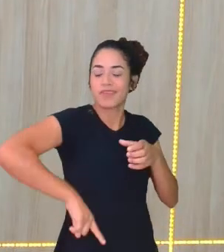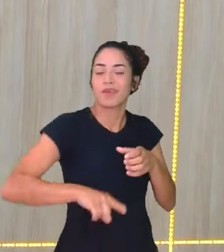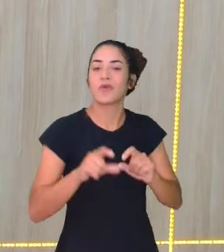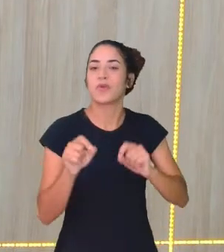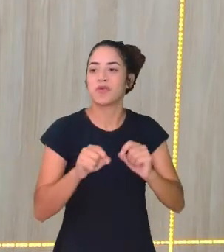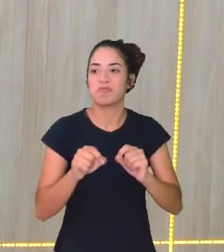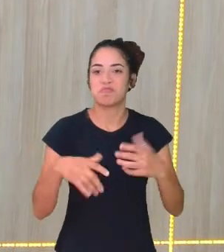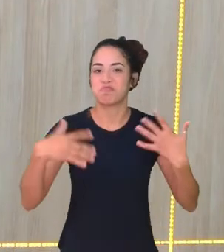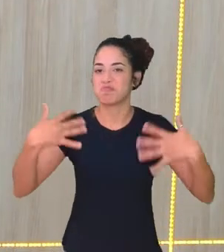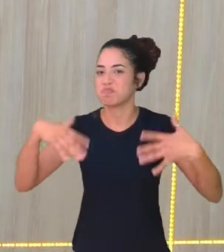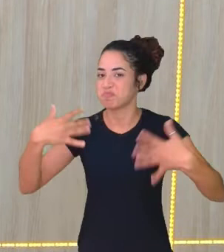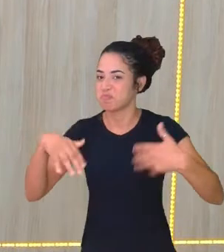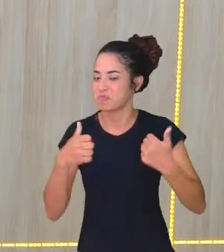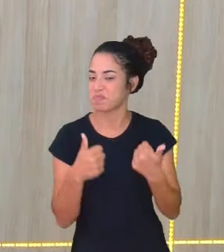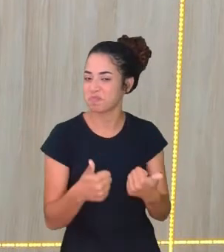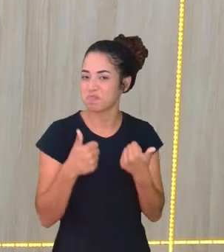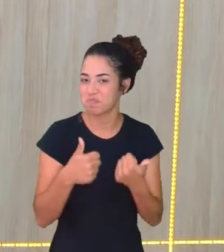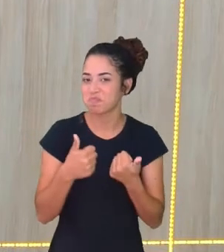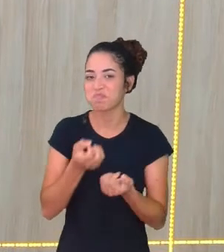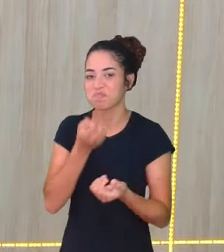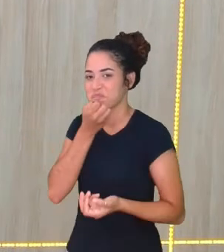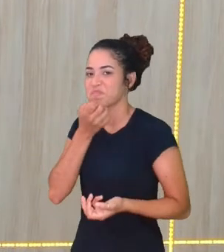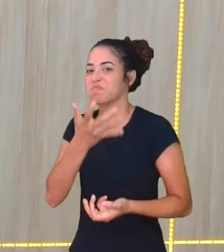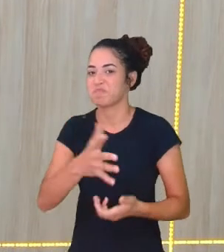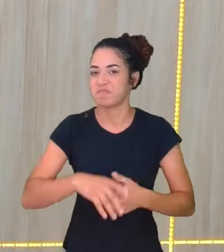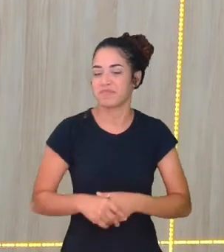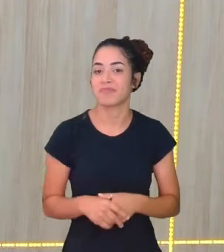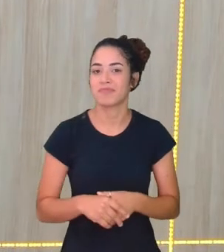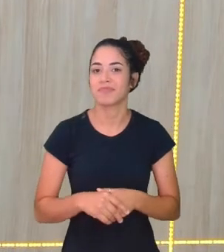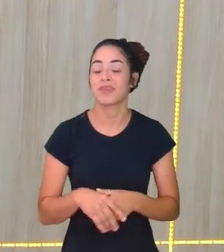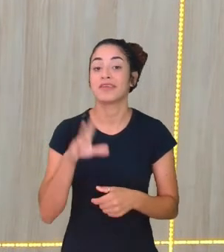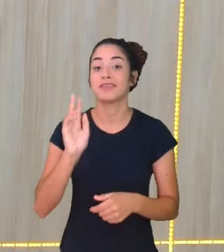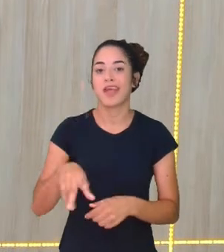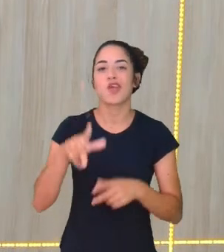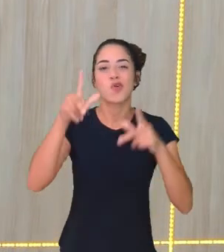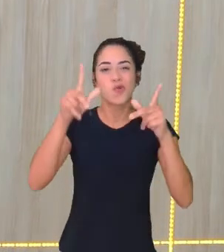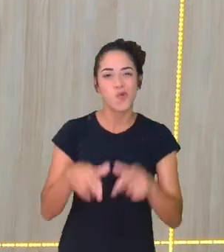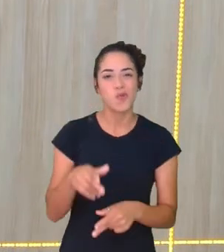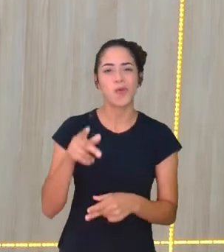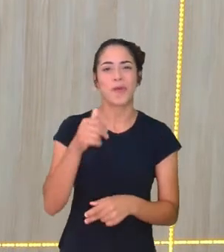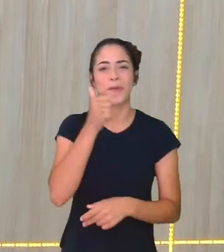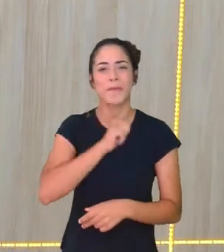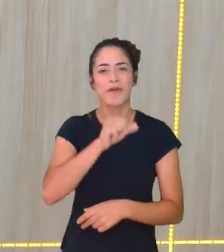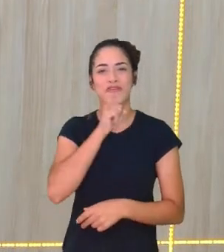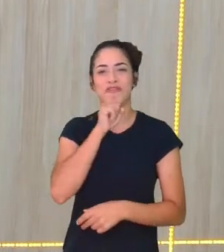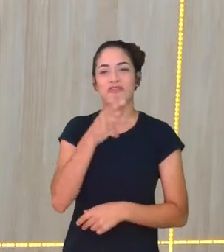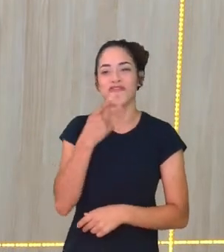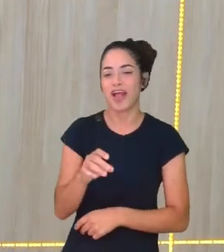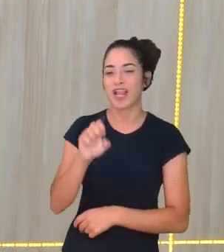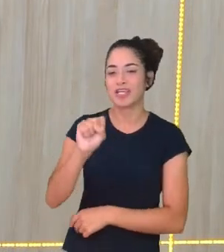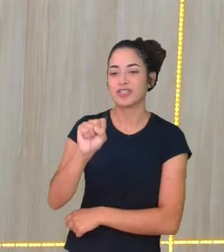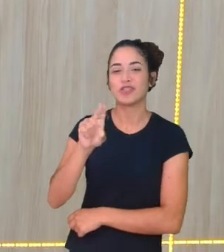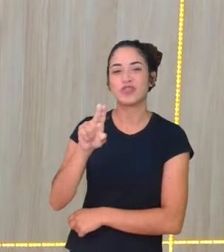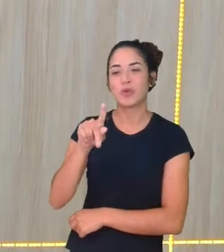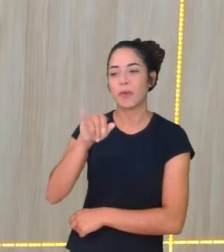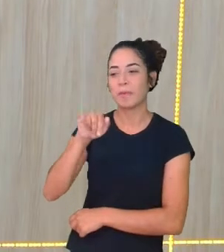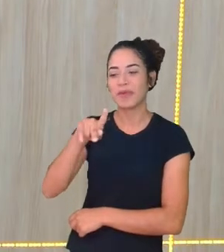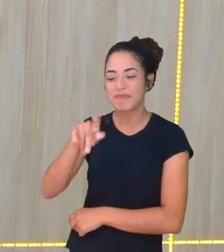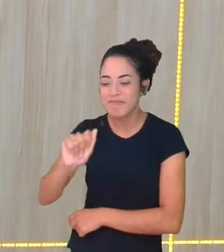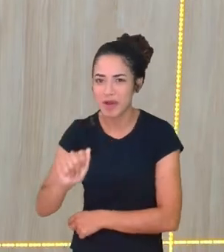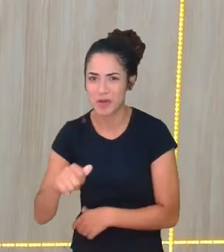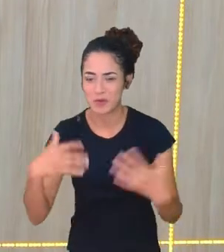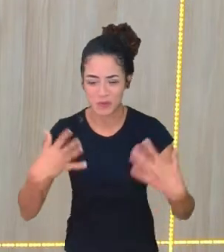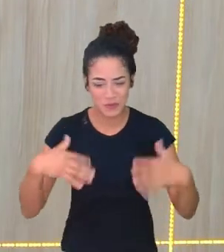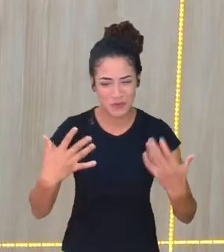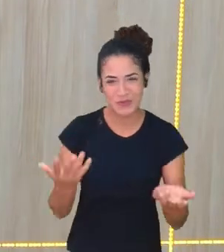aqui ó no linguajar da minha avó supimpa certo foi longe agora não foi